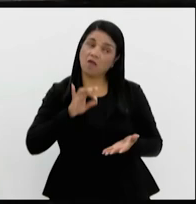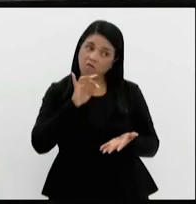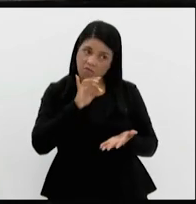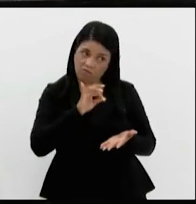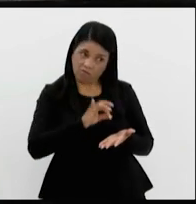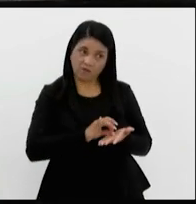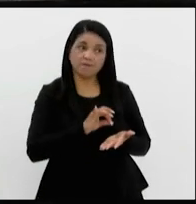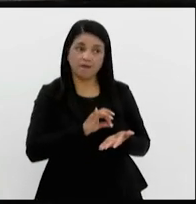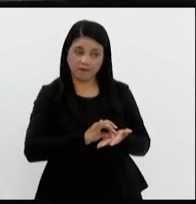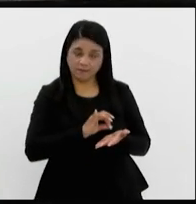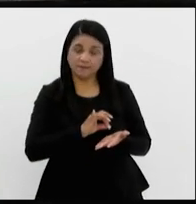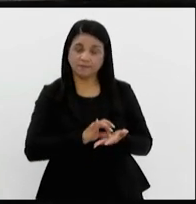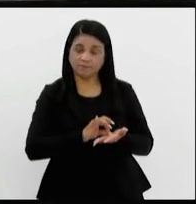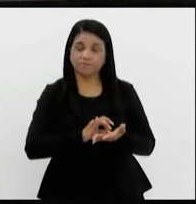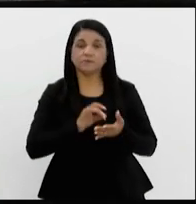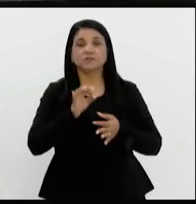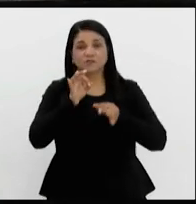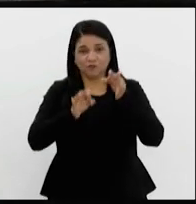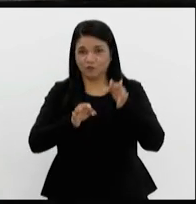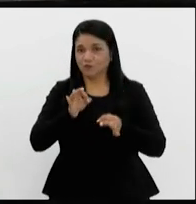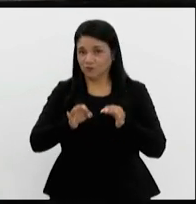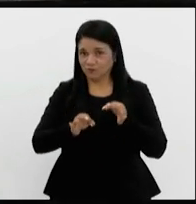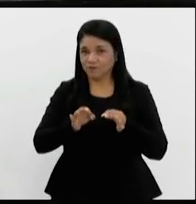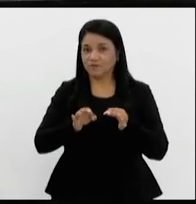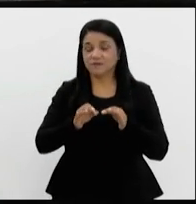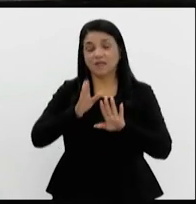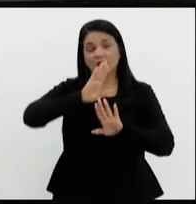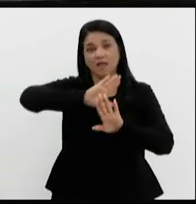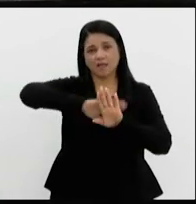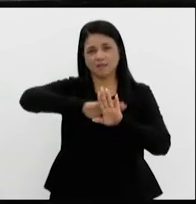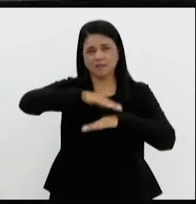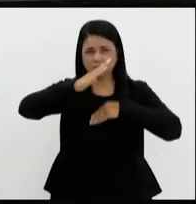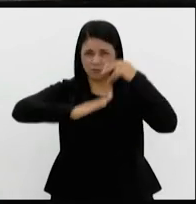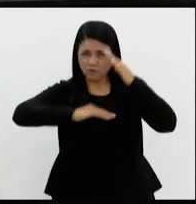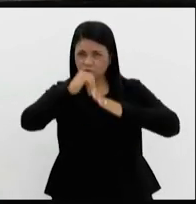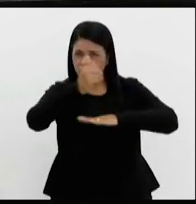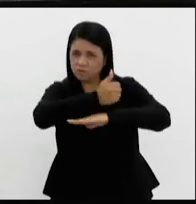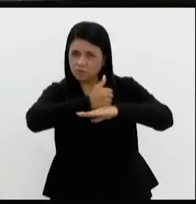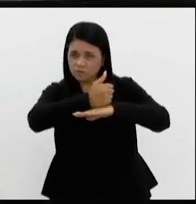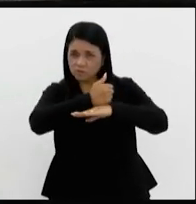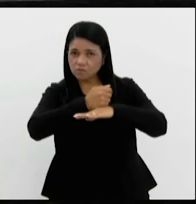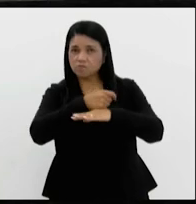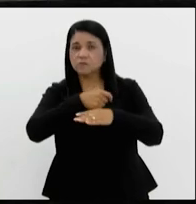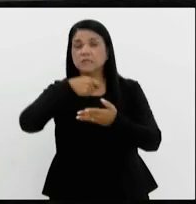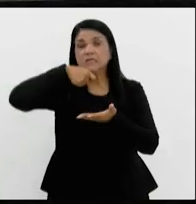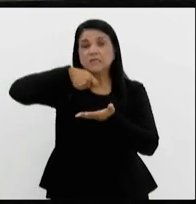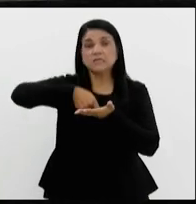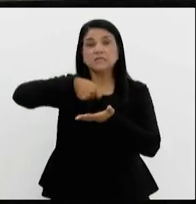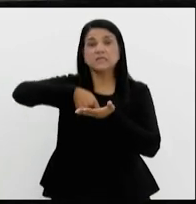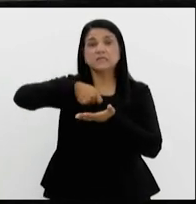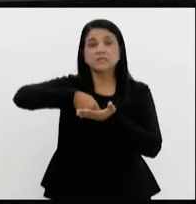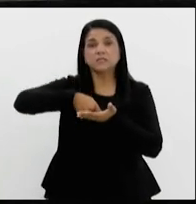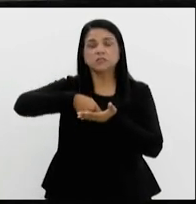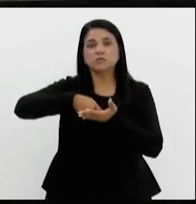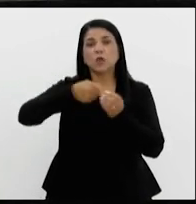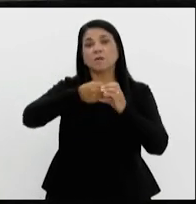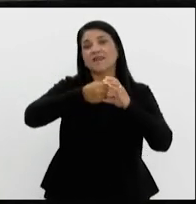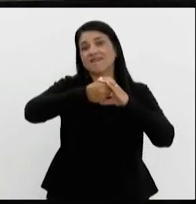É verdade, senhores juízes, que entrais numa profissão em que vos exige sempre que tenhais